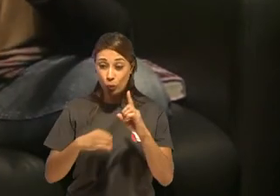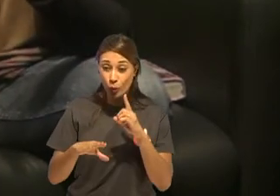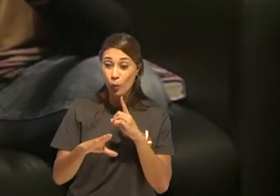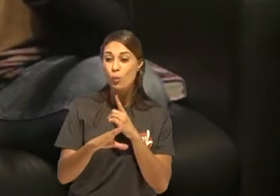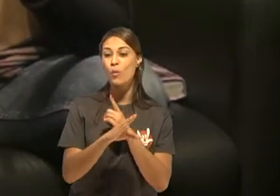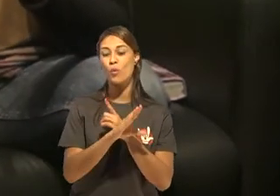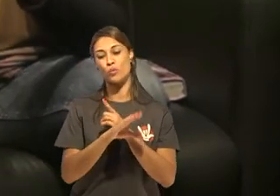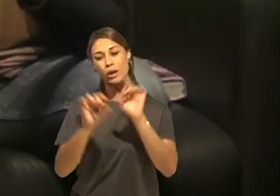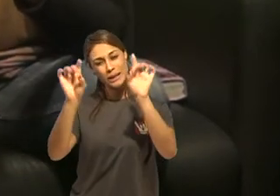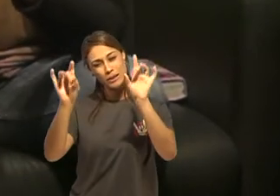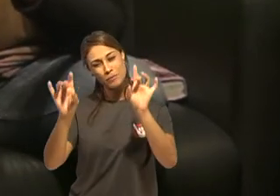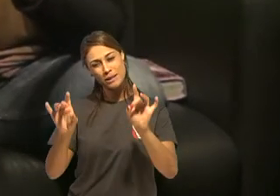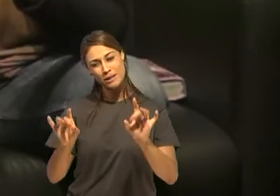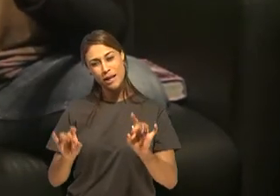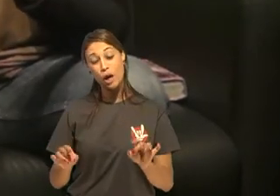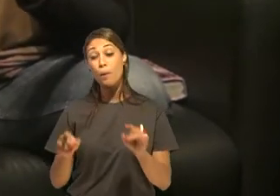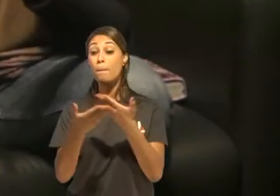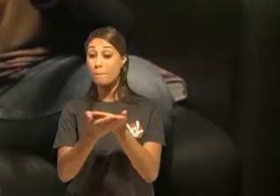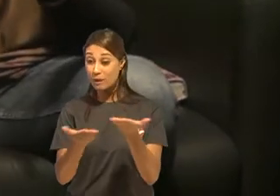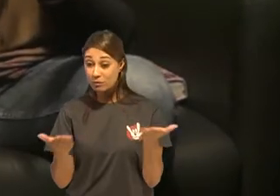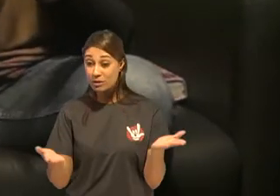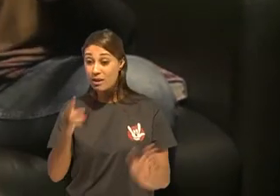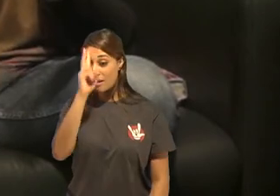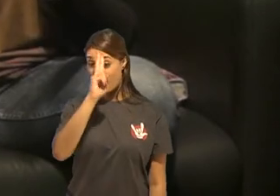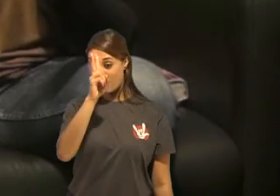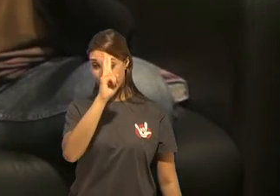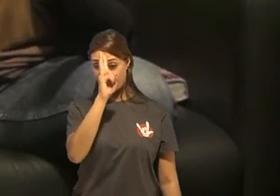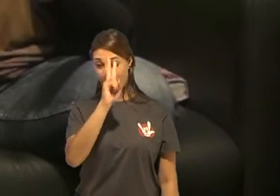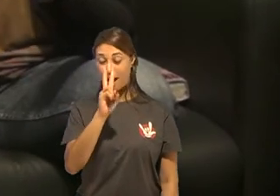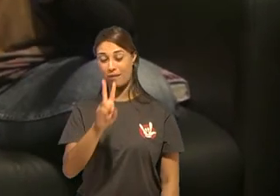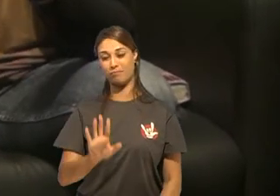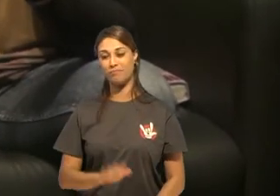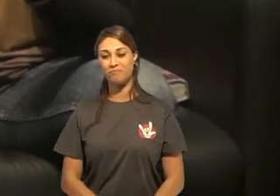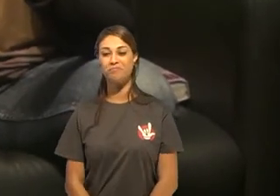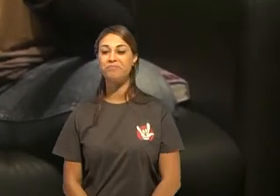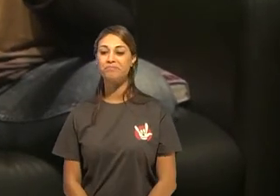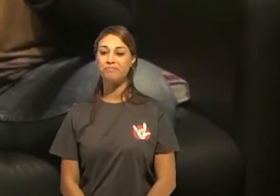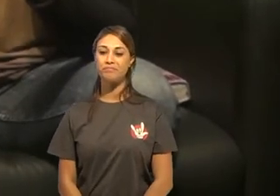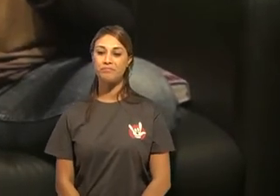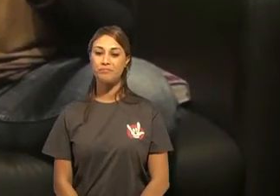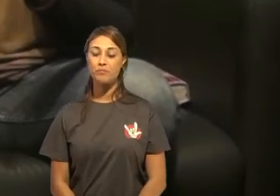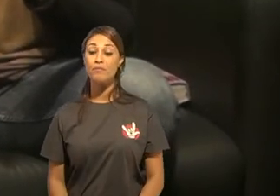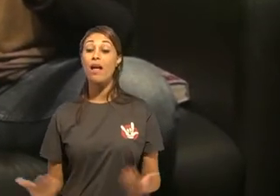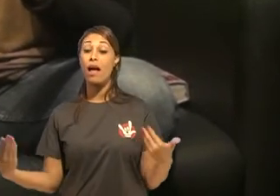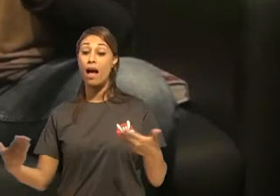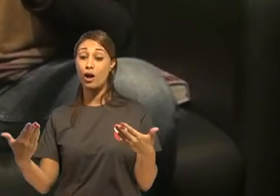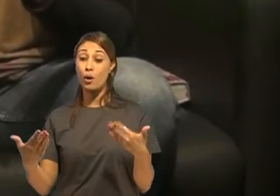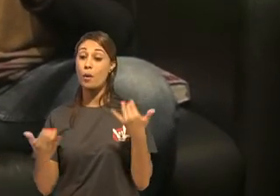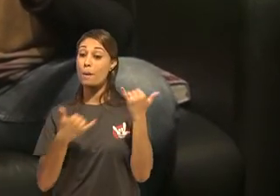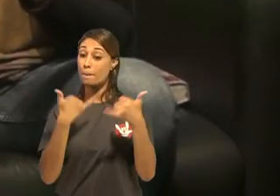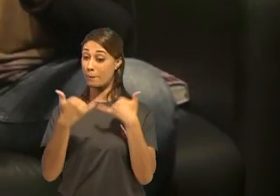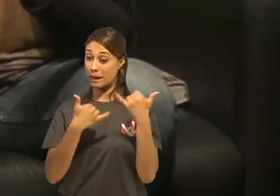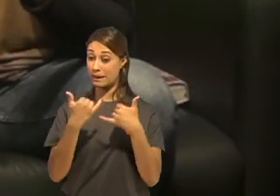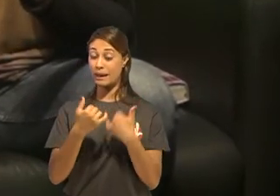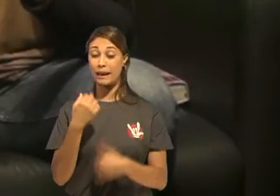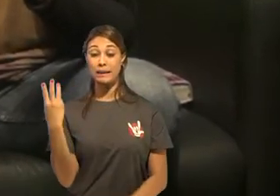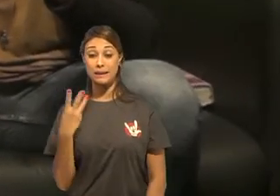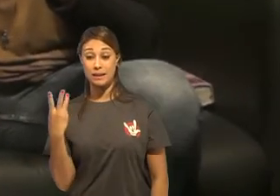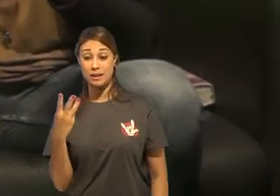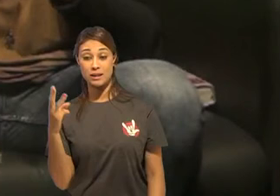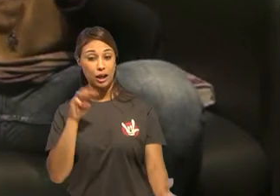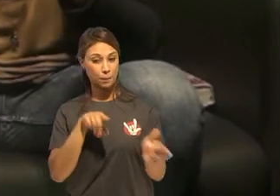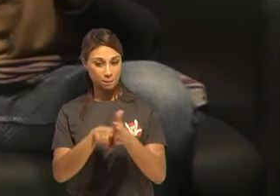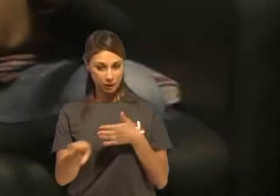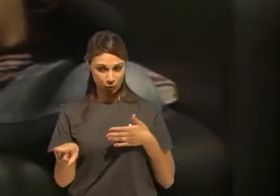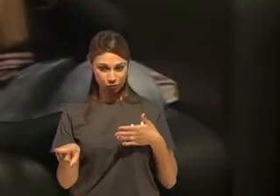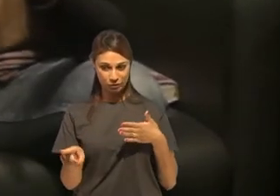gente vai, enquanto você vai falando sobre o acamp, fica ligeiro que a gente vai voltar para o quiz. Nós vamos para a terceira pergunta. A hora que der,